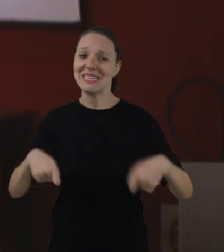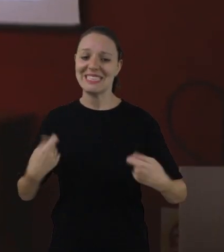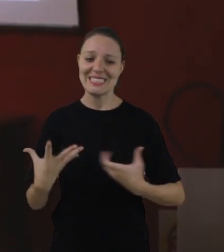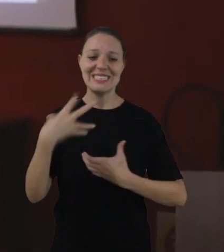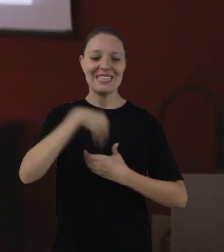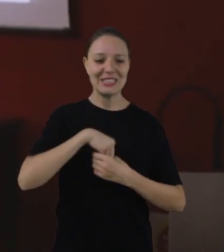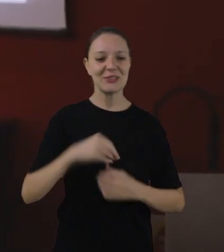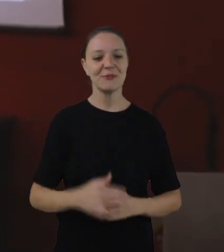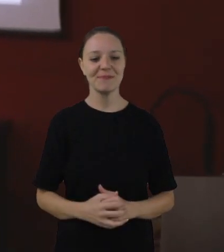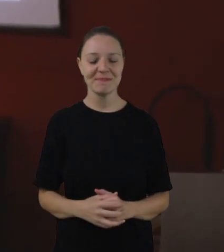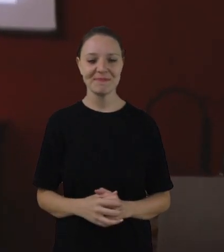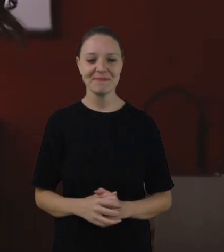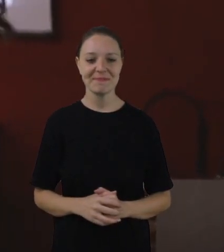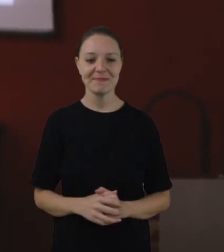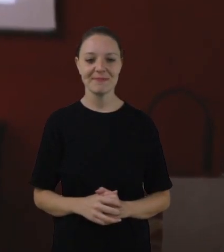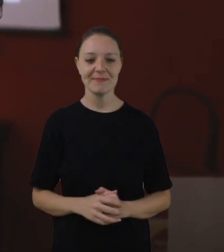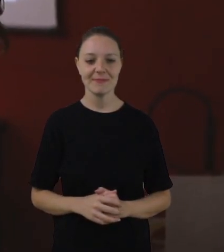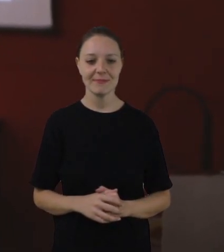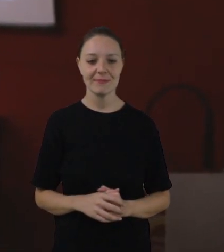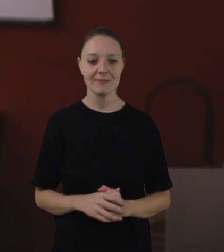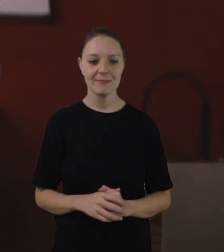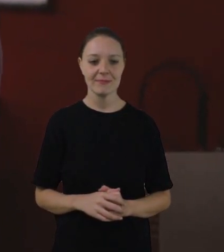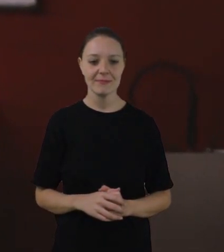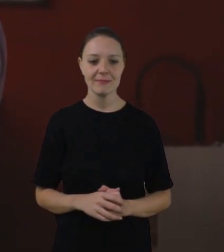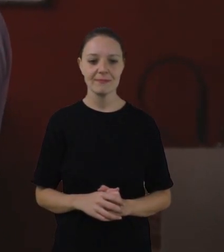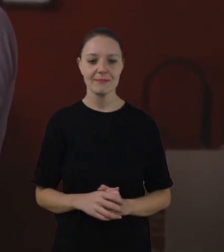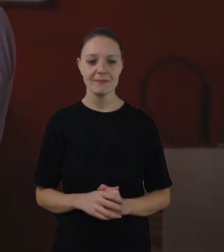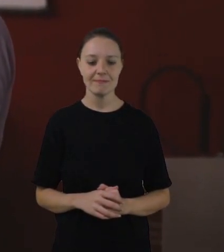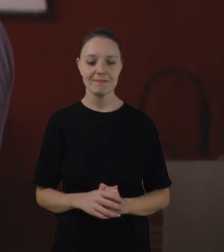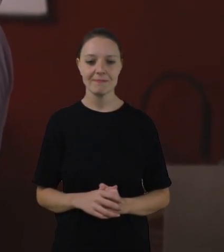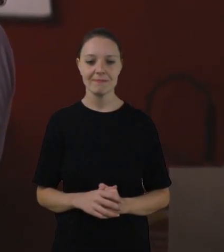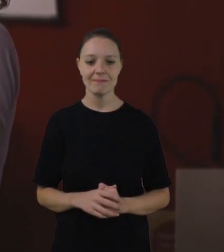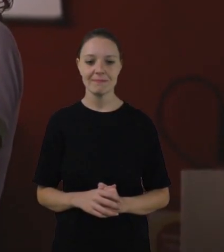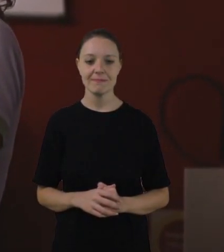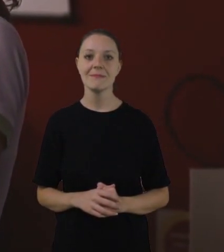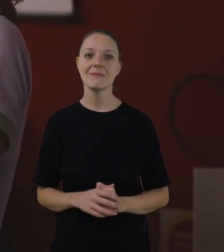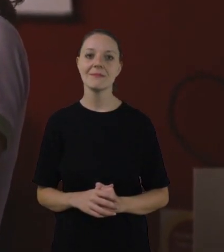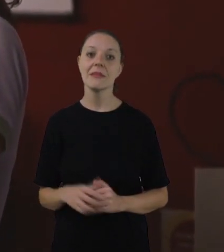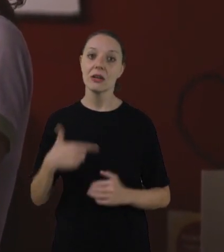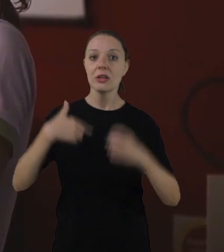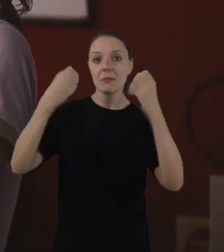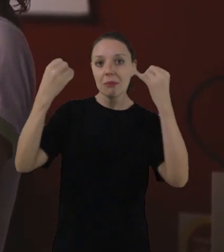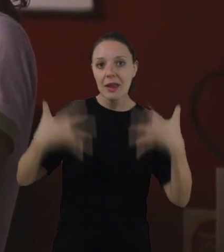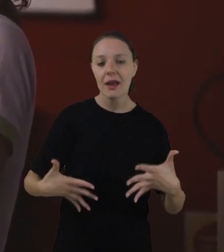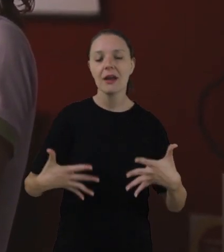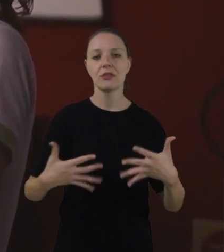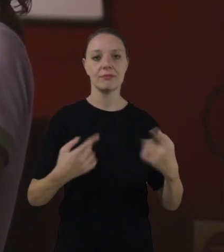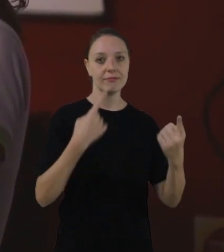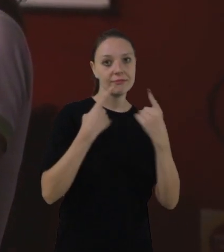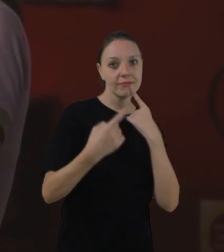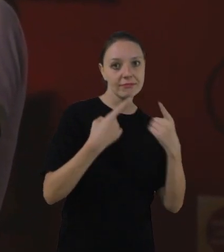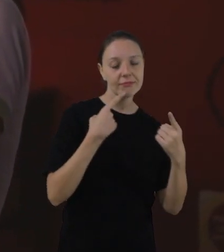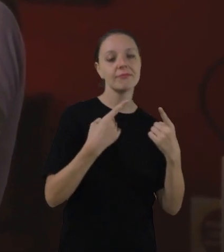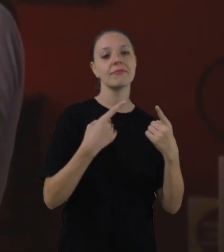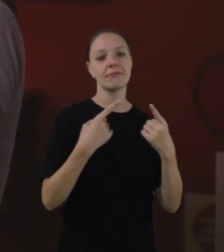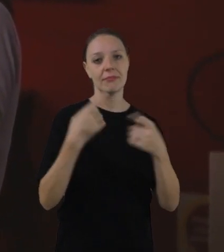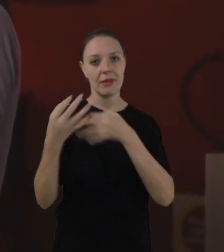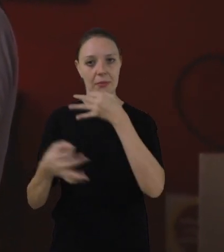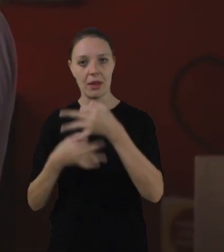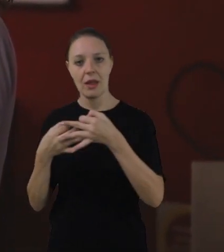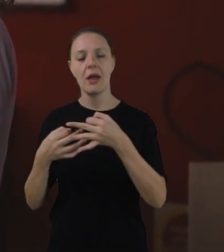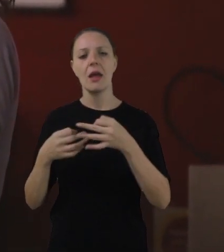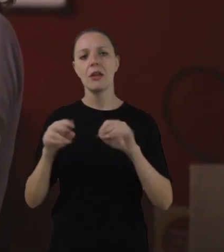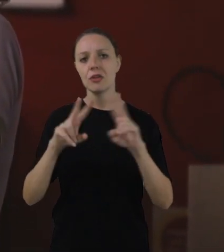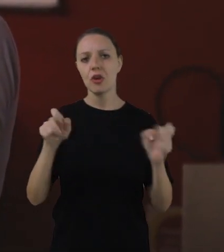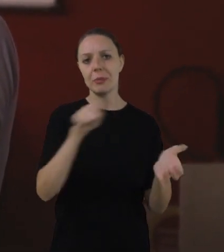A leitura, quando eu falo de dialética e de gramática, eu também quero me referir à parte escrita, não só à parte oral.